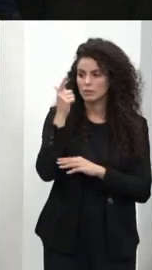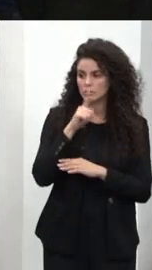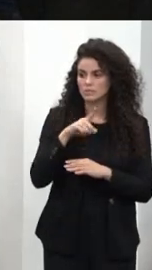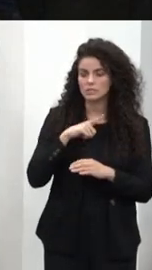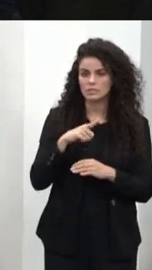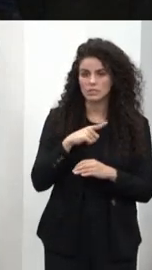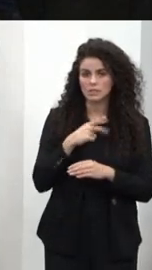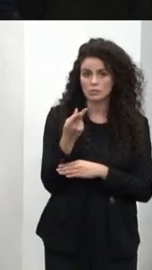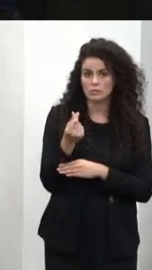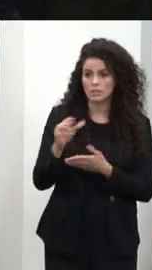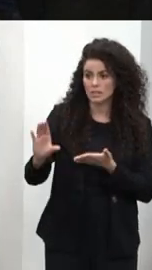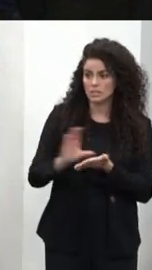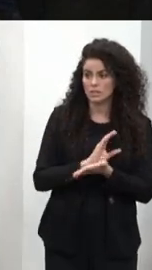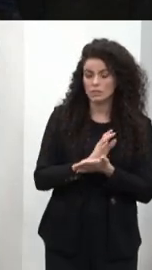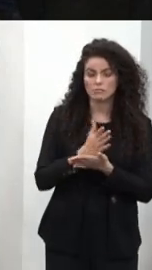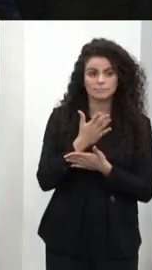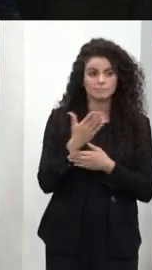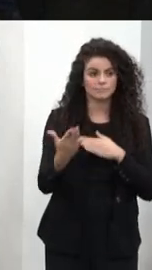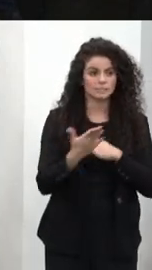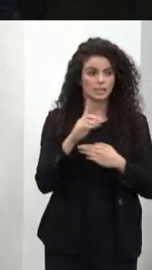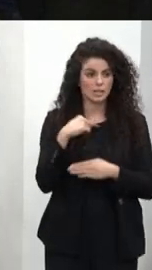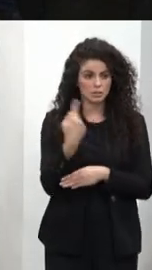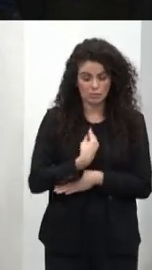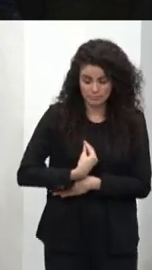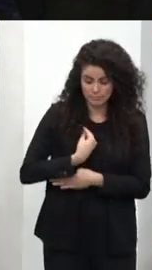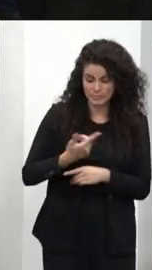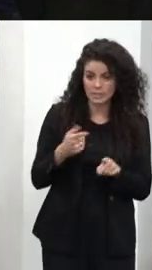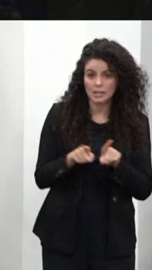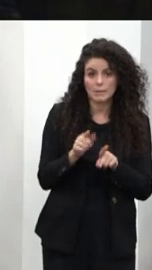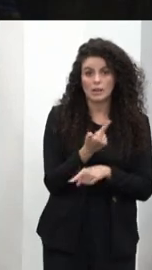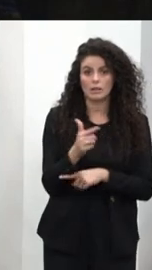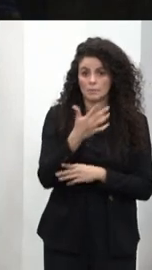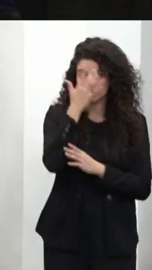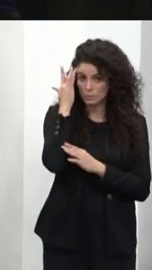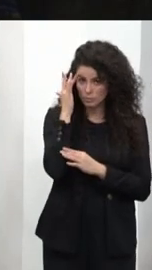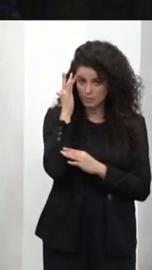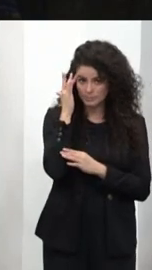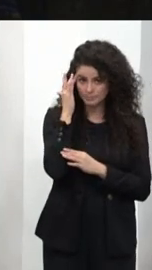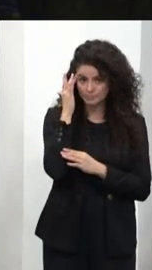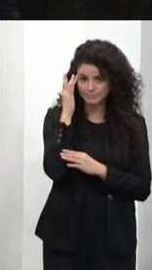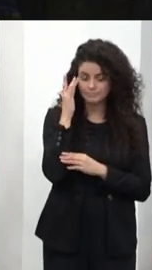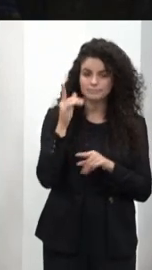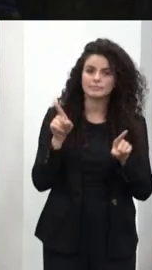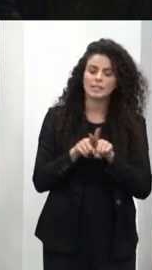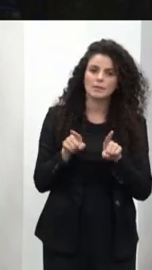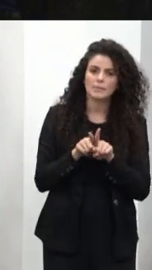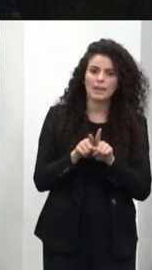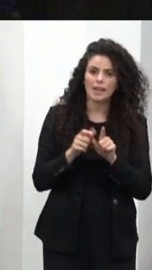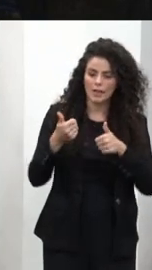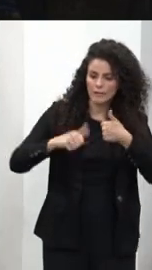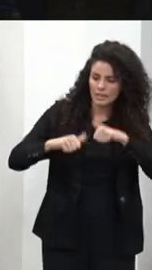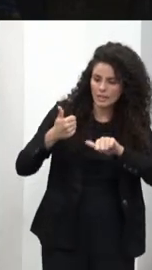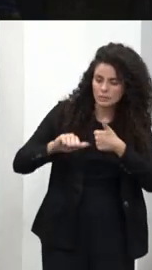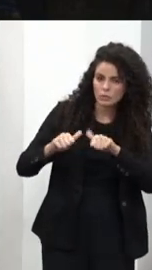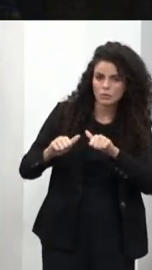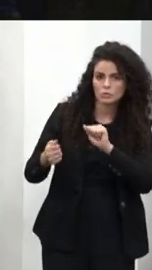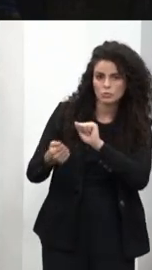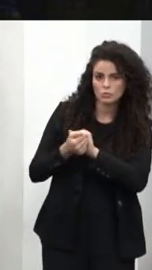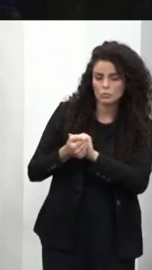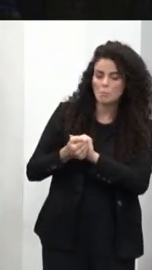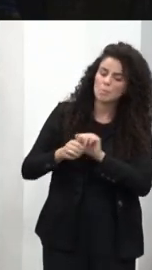a vida de todo mundo Nossa e do senhores posteriormente tem 17 viabilizar o banco de parecer extravaliadores por volta de Julho Agosto